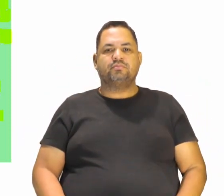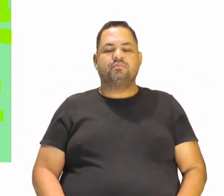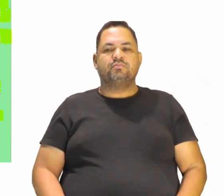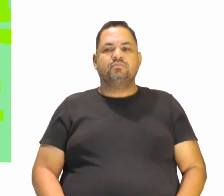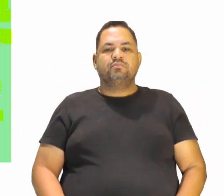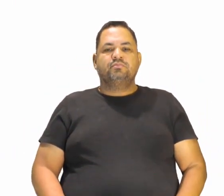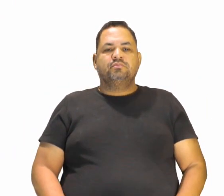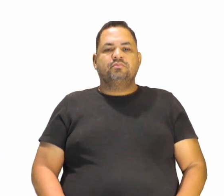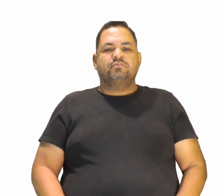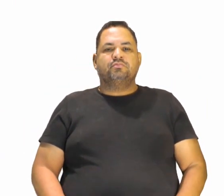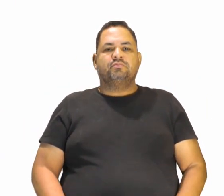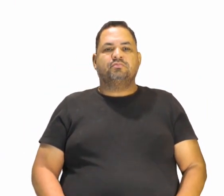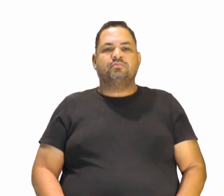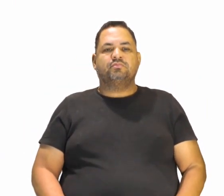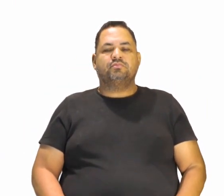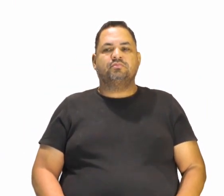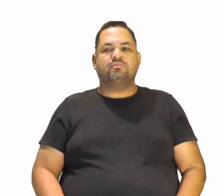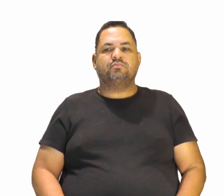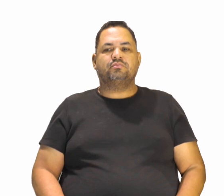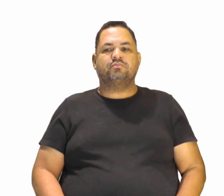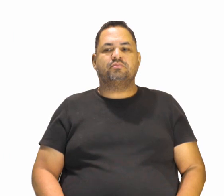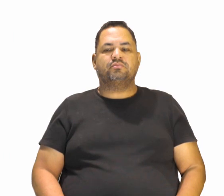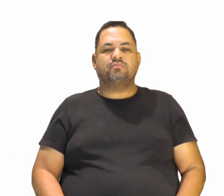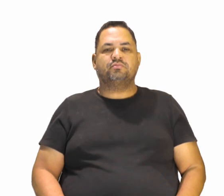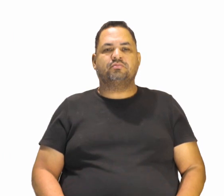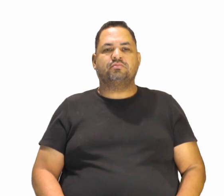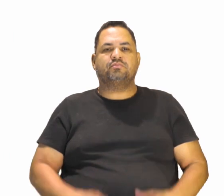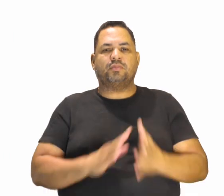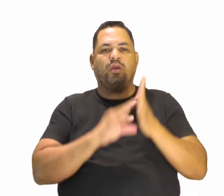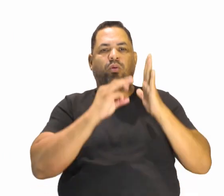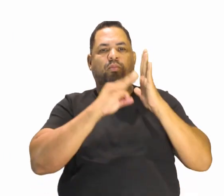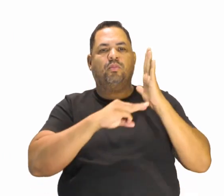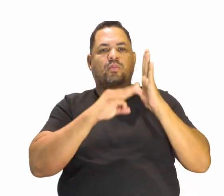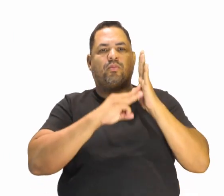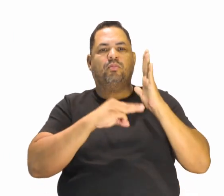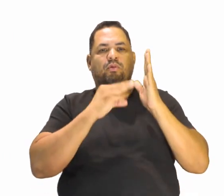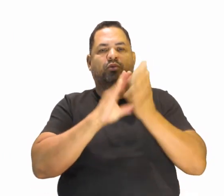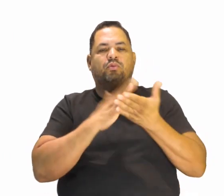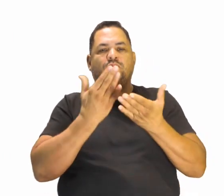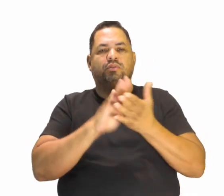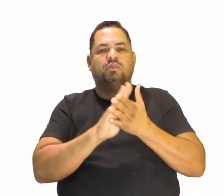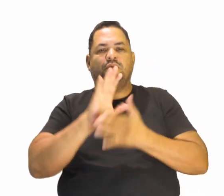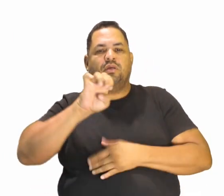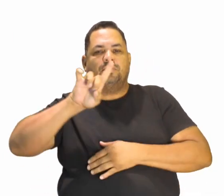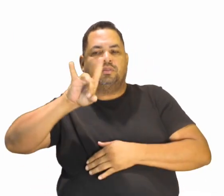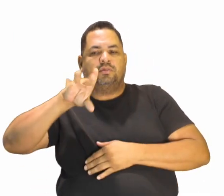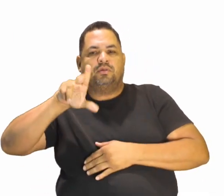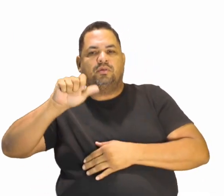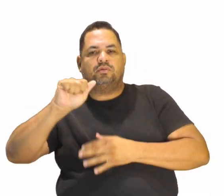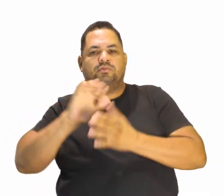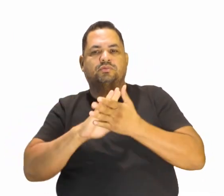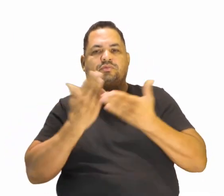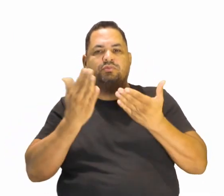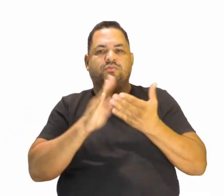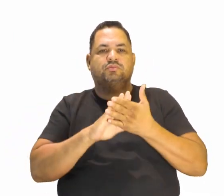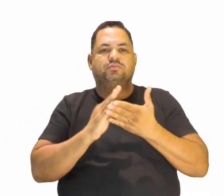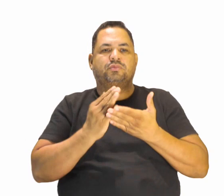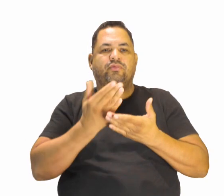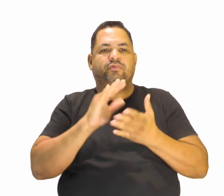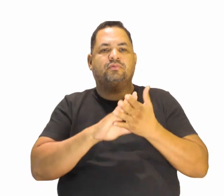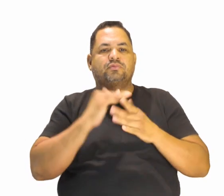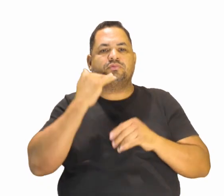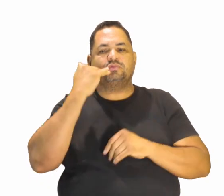né? Beleza. Sobre o modelo epidemiológico, nós vimos aí os níveis de prática de atividade física,